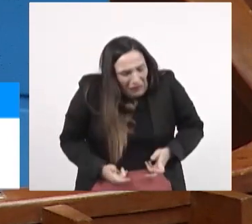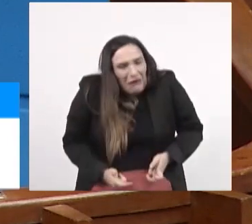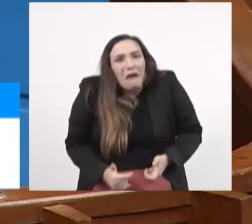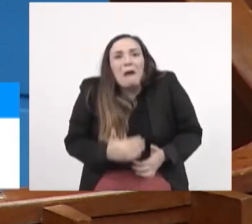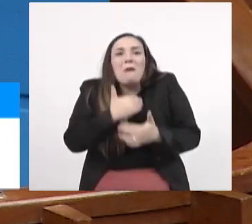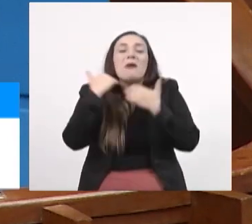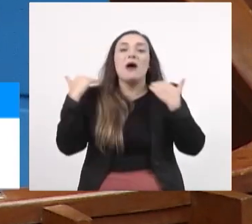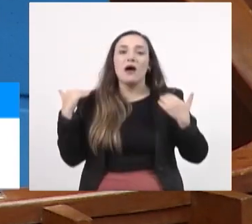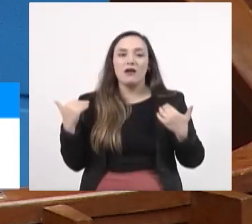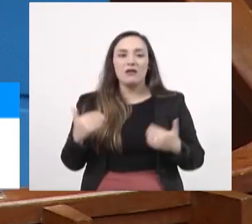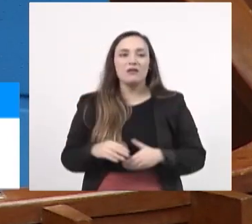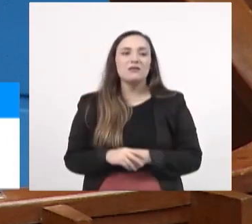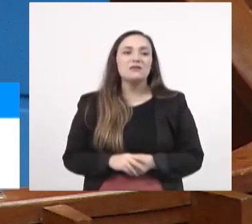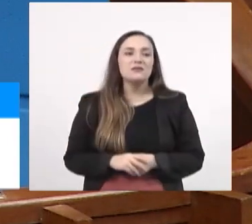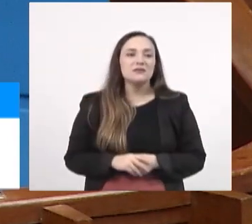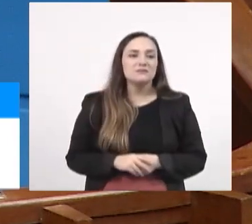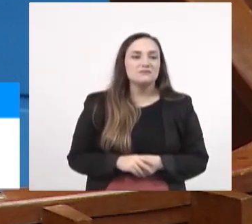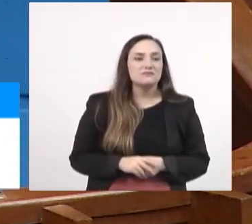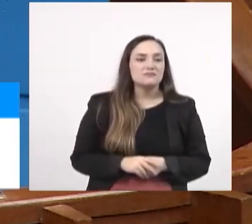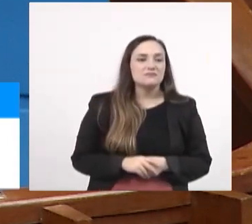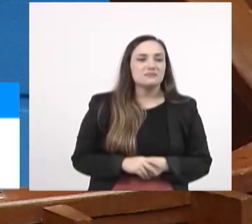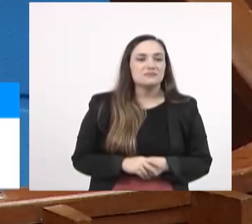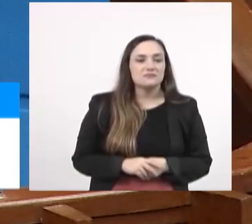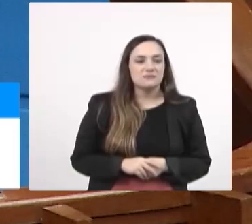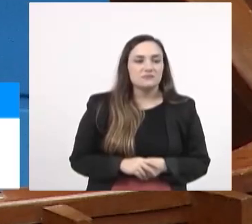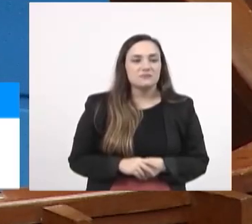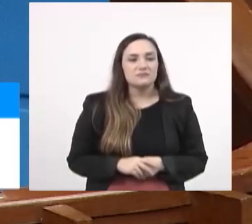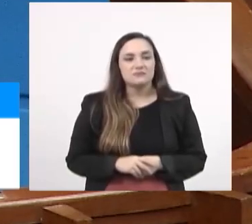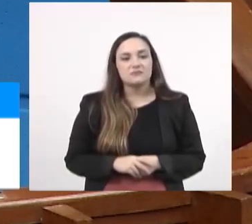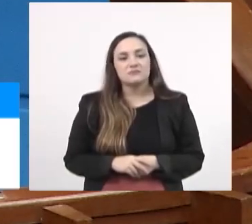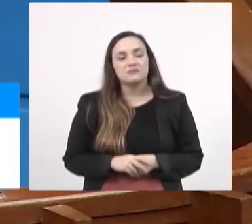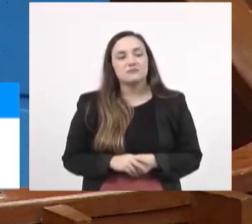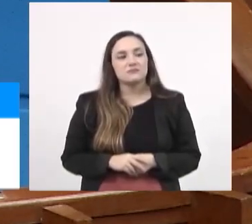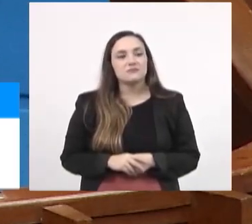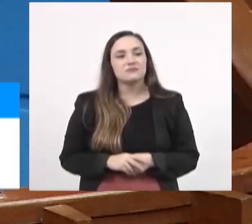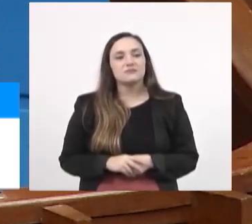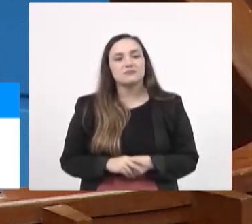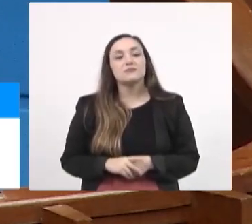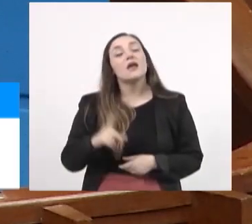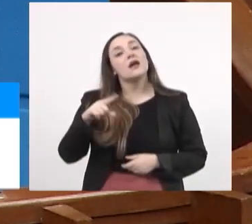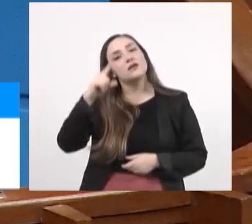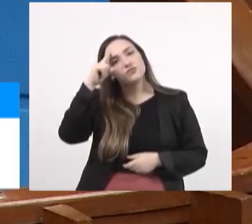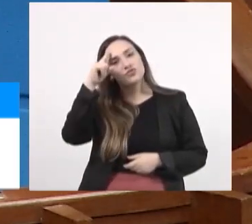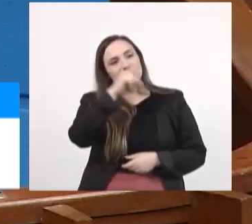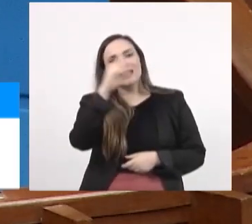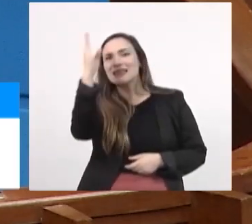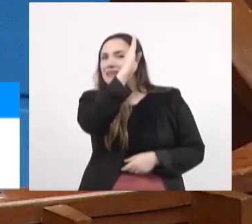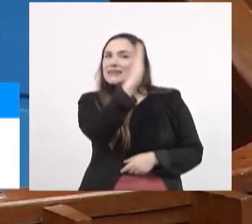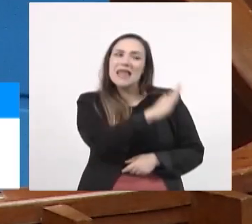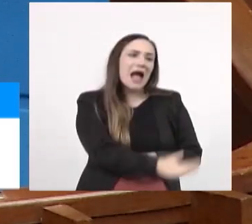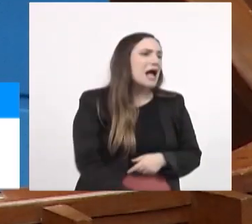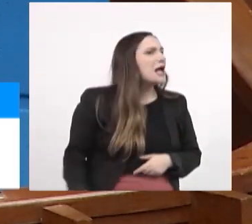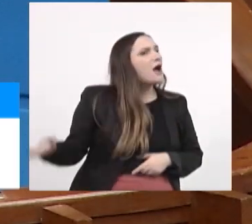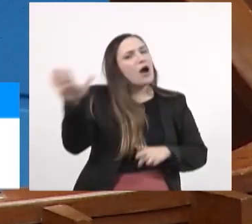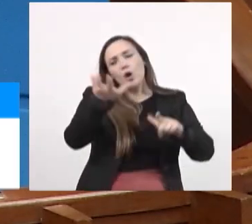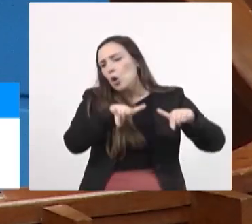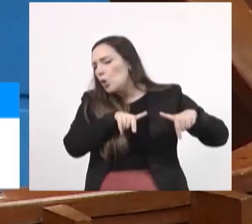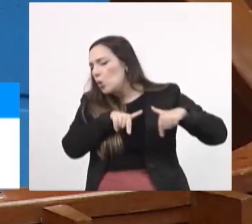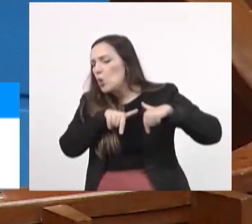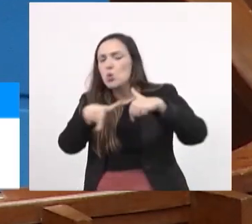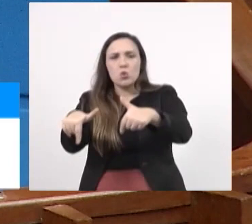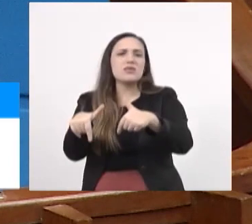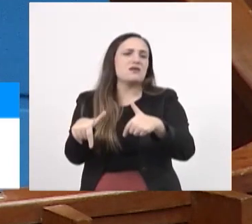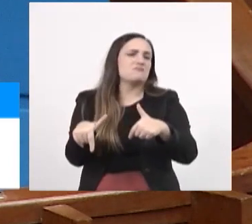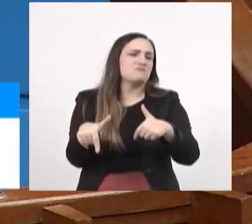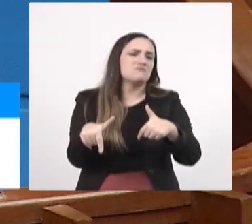cruel. E foi instituído esse dia como Dia Nacional de Combate à